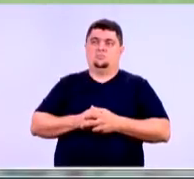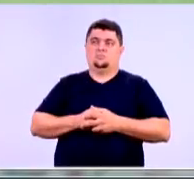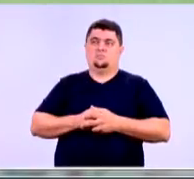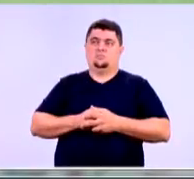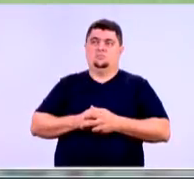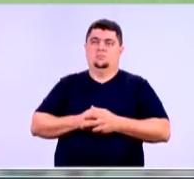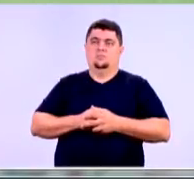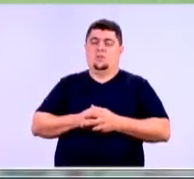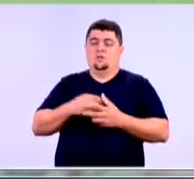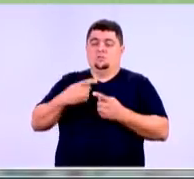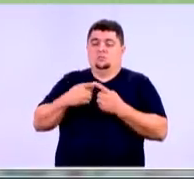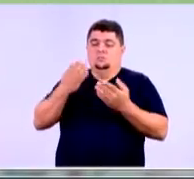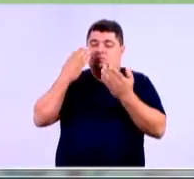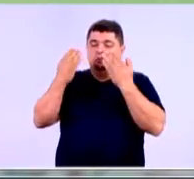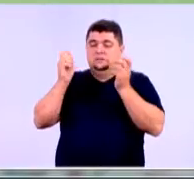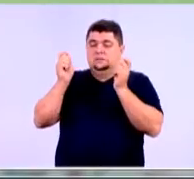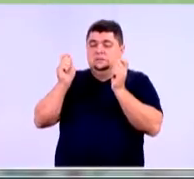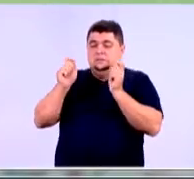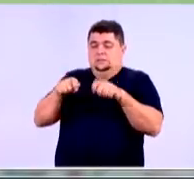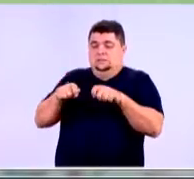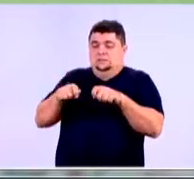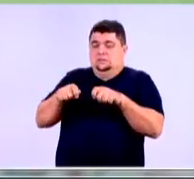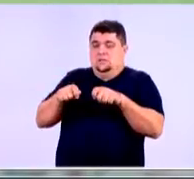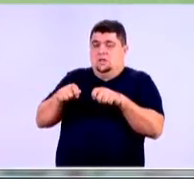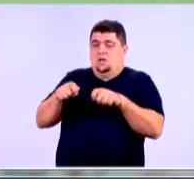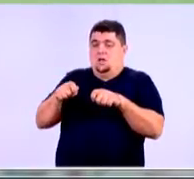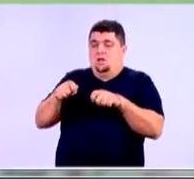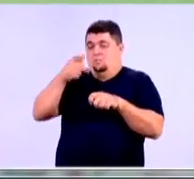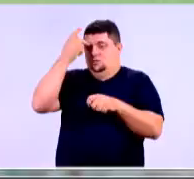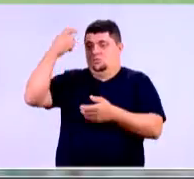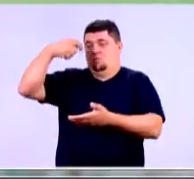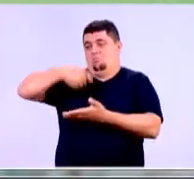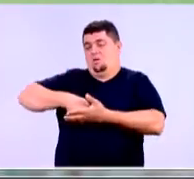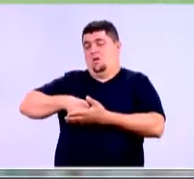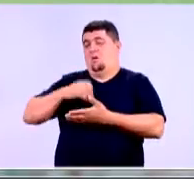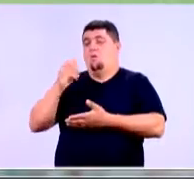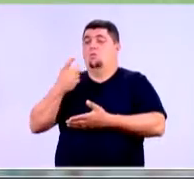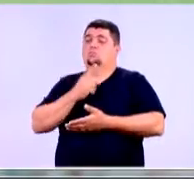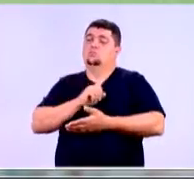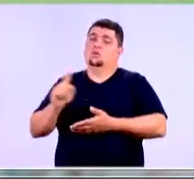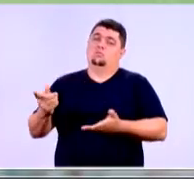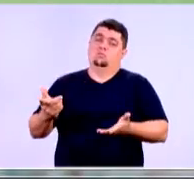para analisar a capacidade de pagamento da pessoa.